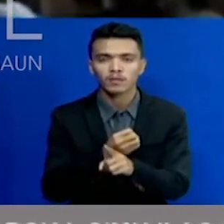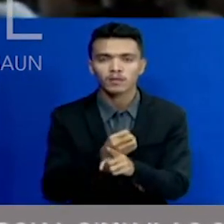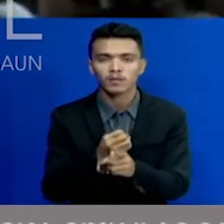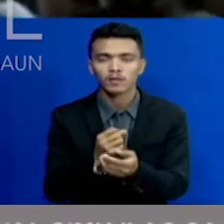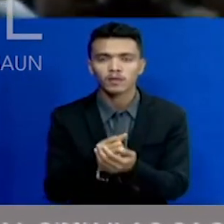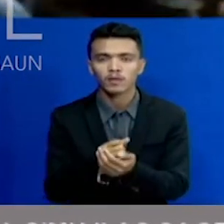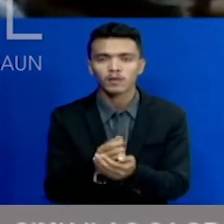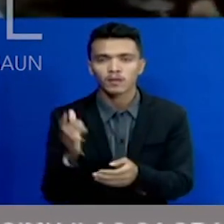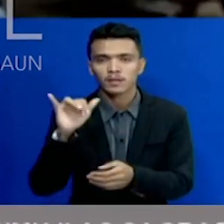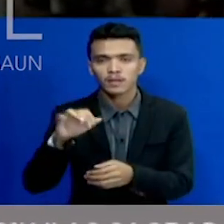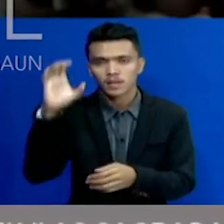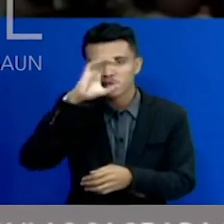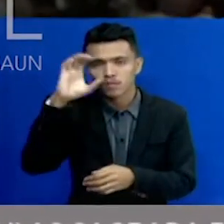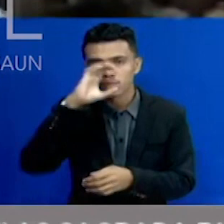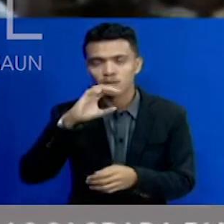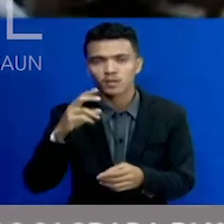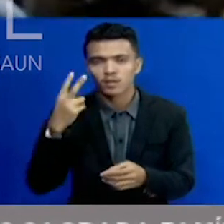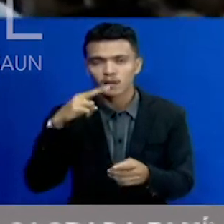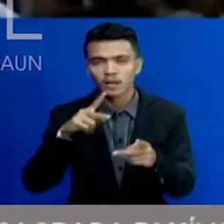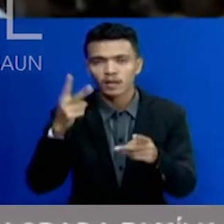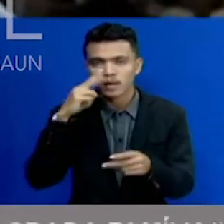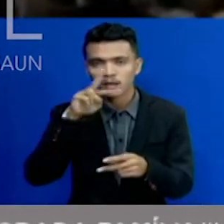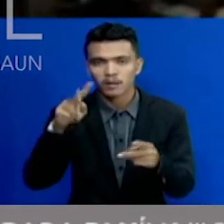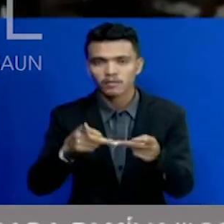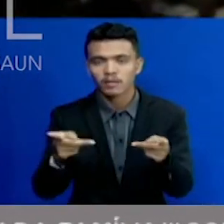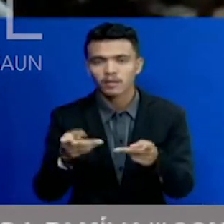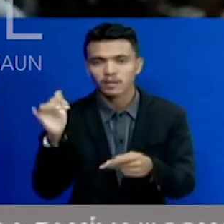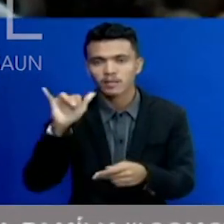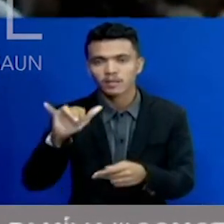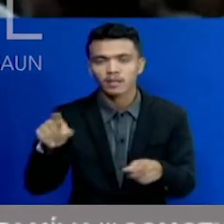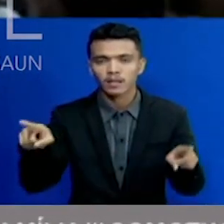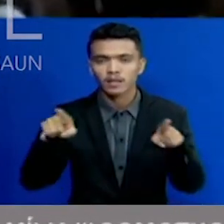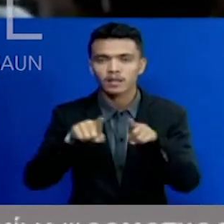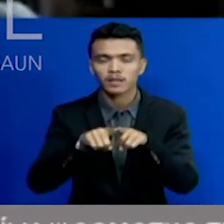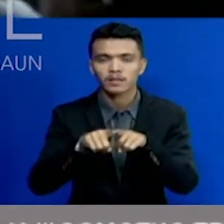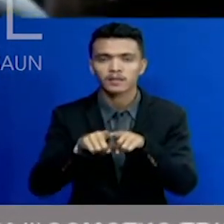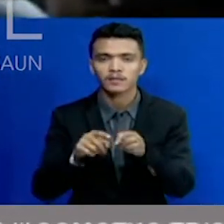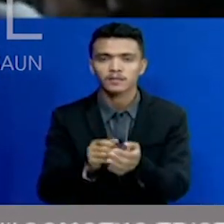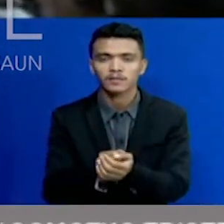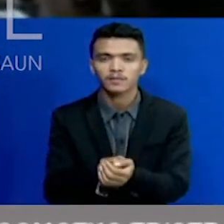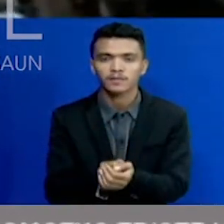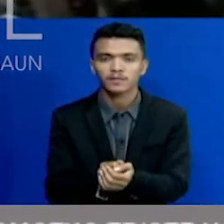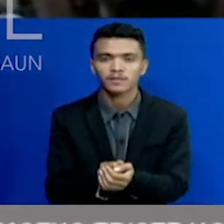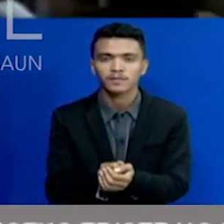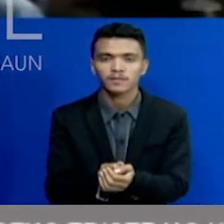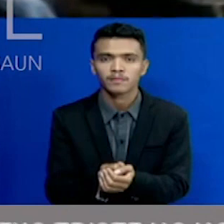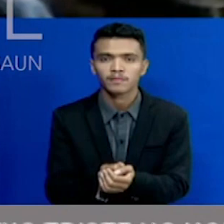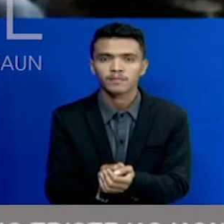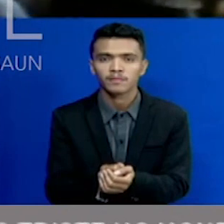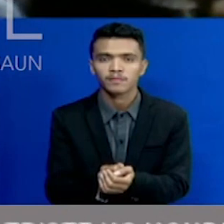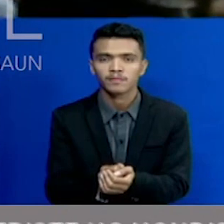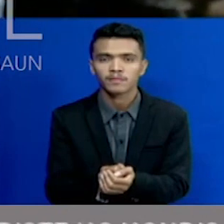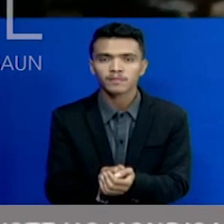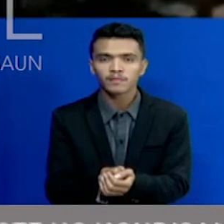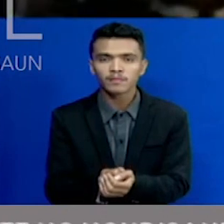ser lao. Sira buka tu discover lilu fatin sira sira. Fatin sira ne be kan sa. Si virgen hela ha